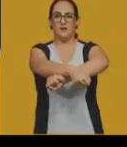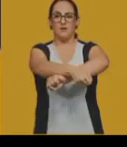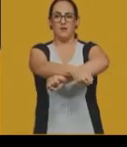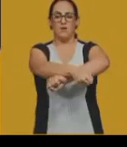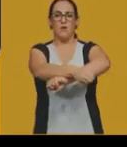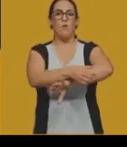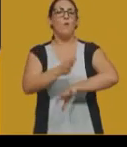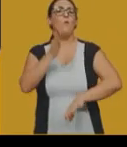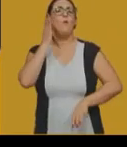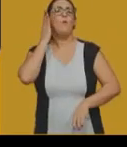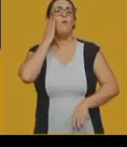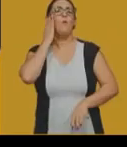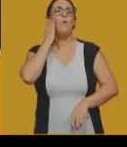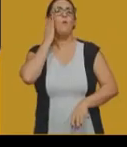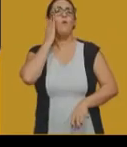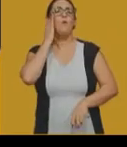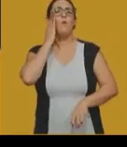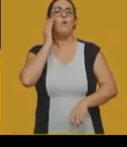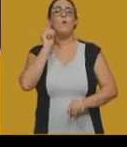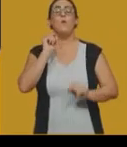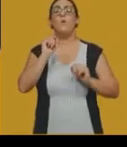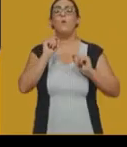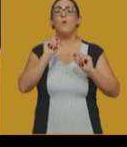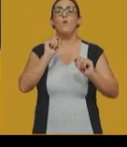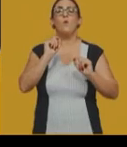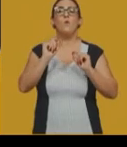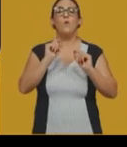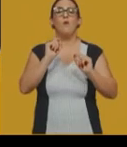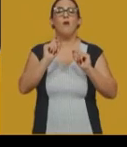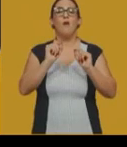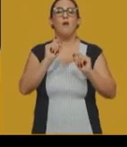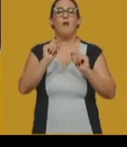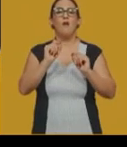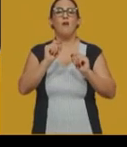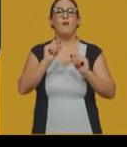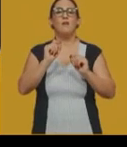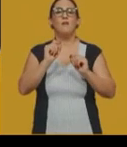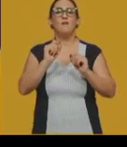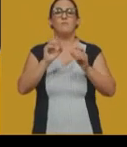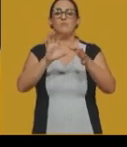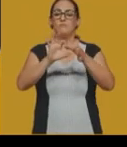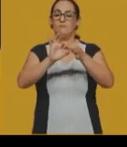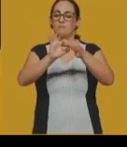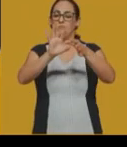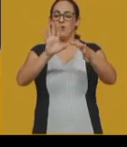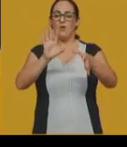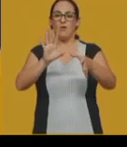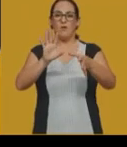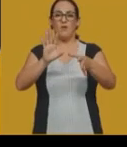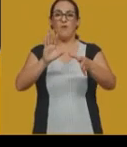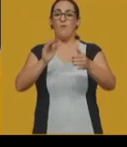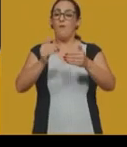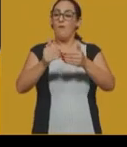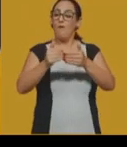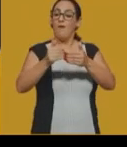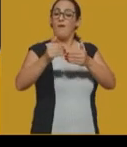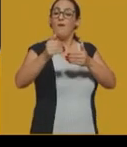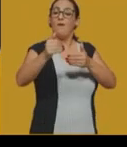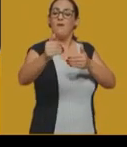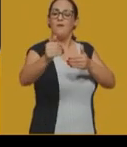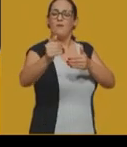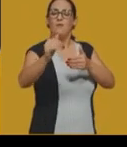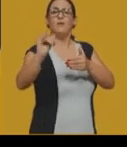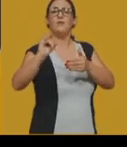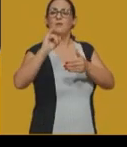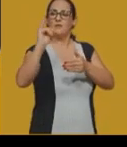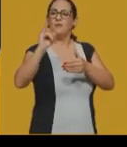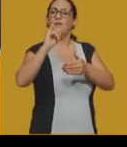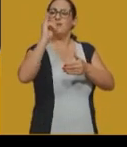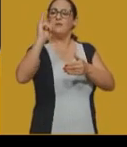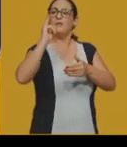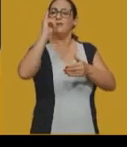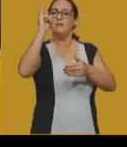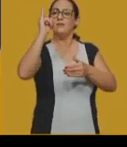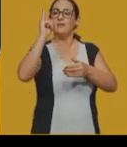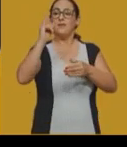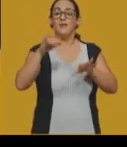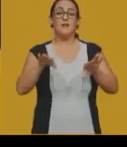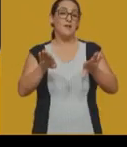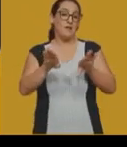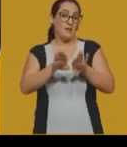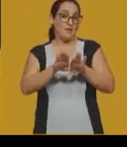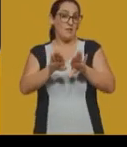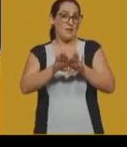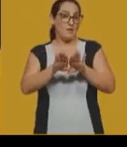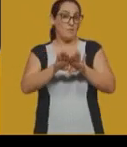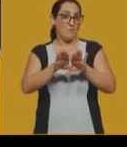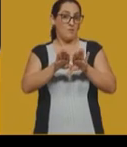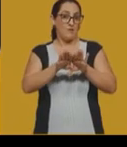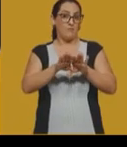entende a abolição como um avanço social importante, embora a gente reconheça também que ele é um avanço social, mas que